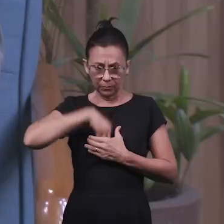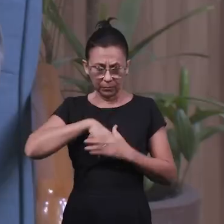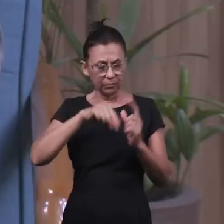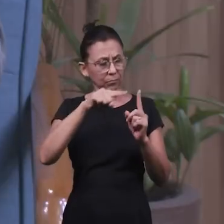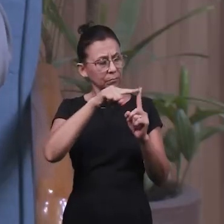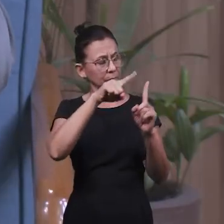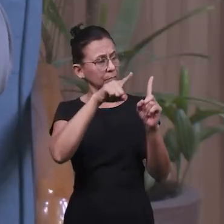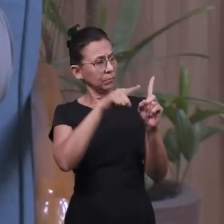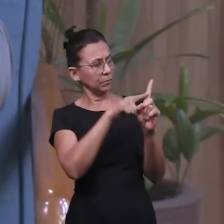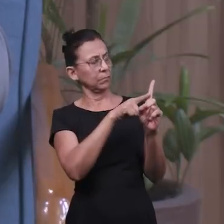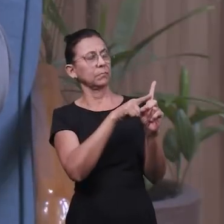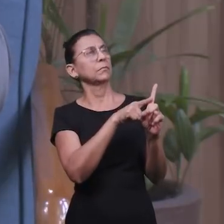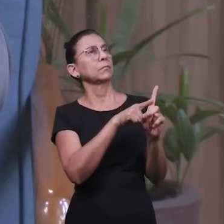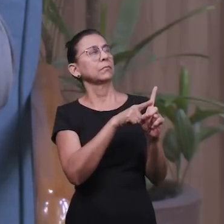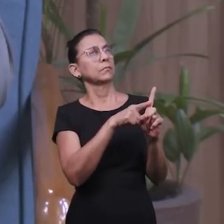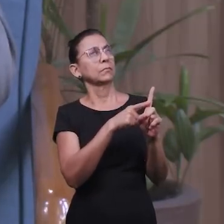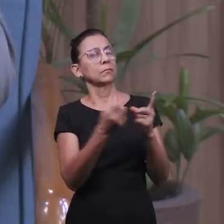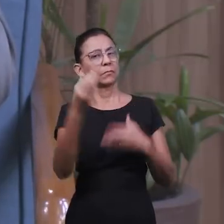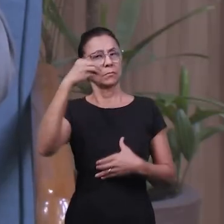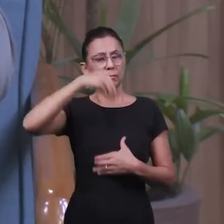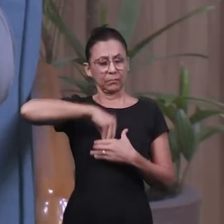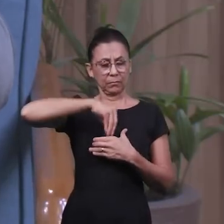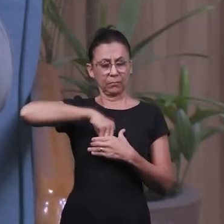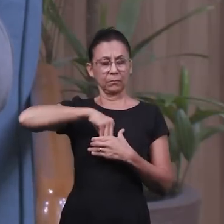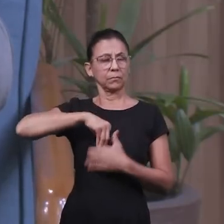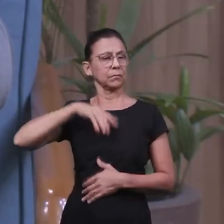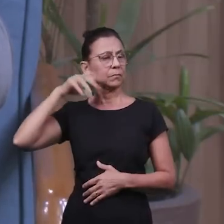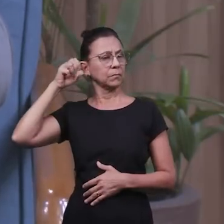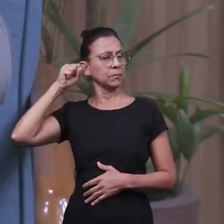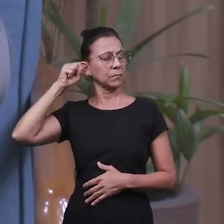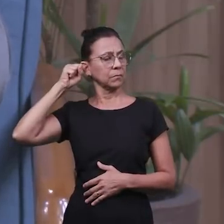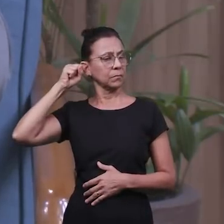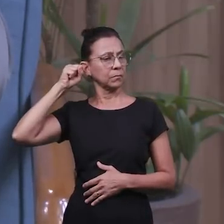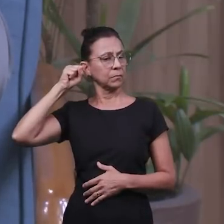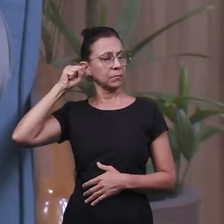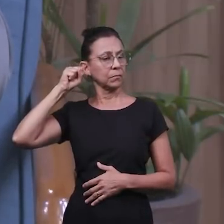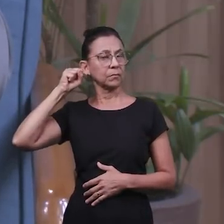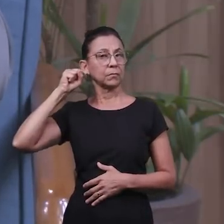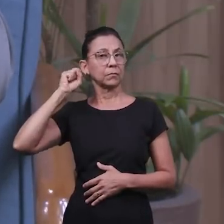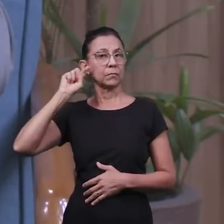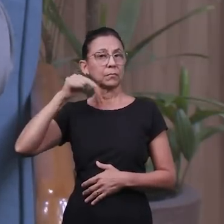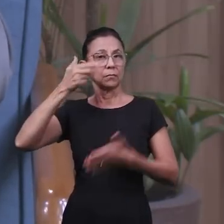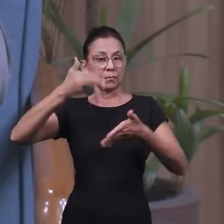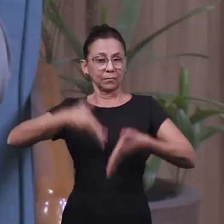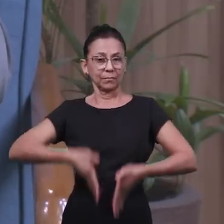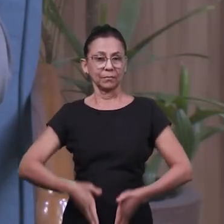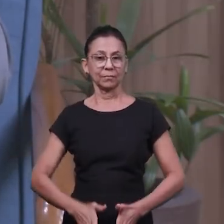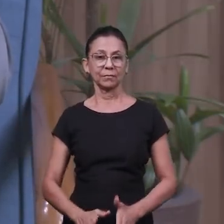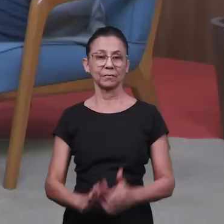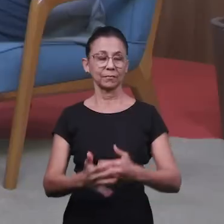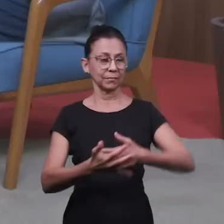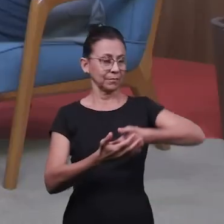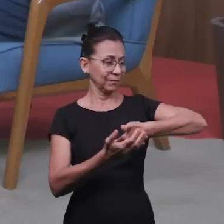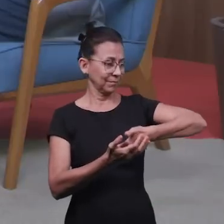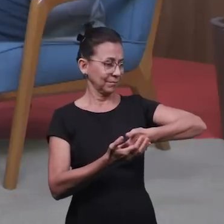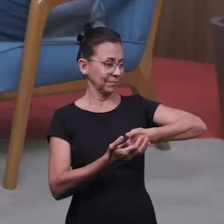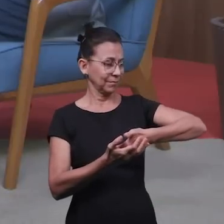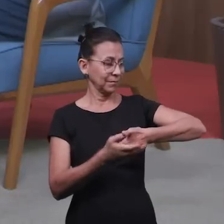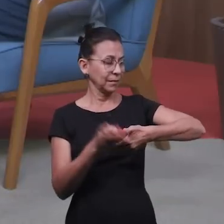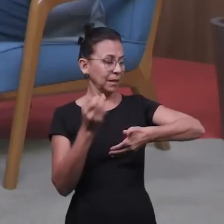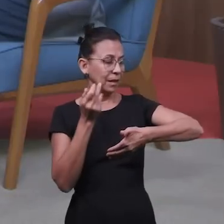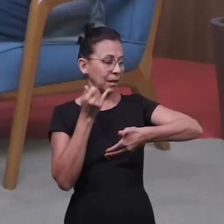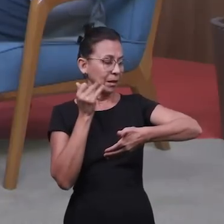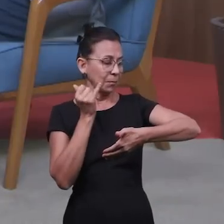mães? E que quando ouvimos a voz deles, depois que nascemos, sentimos segurança?